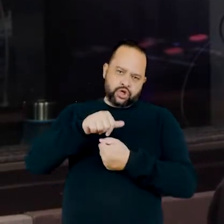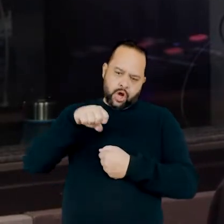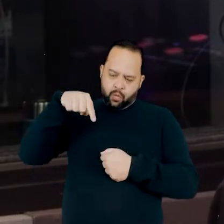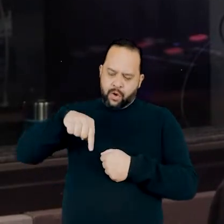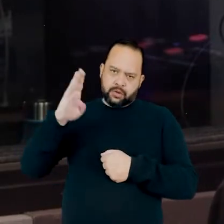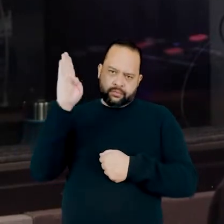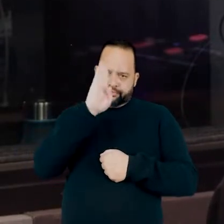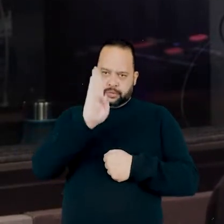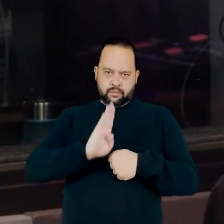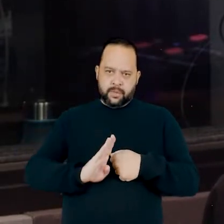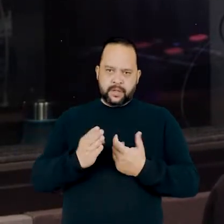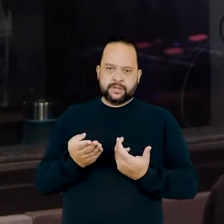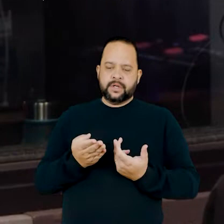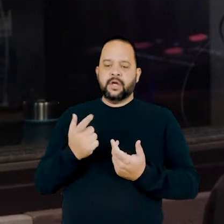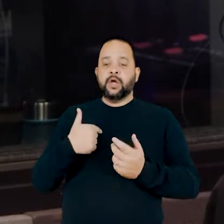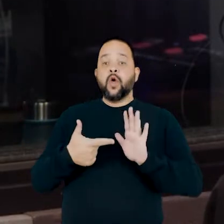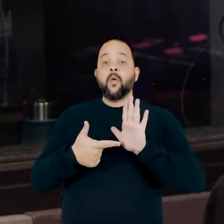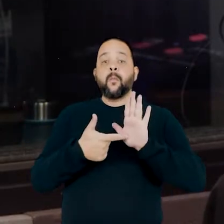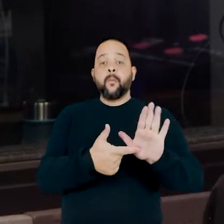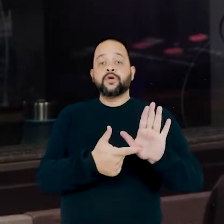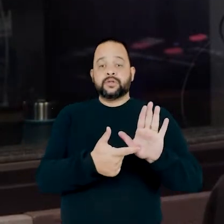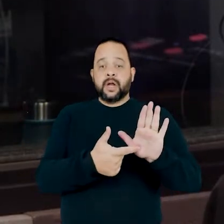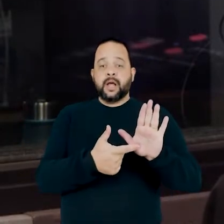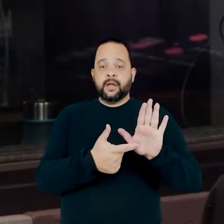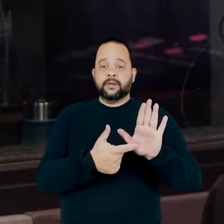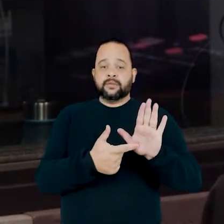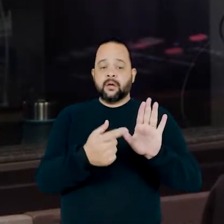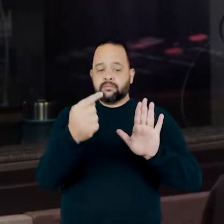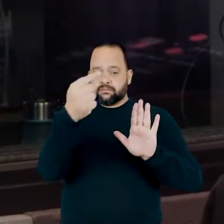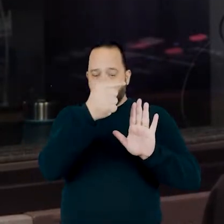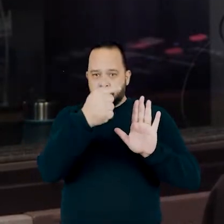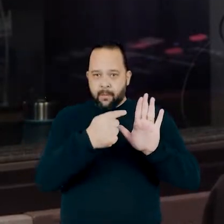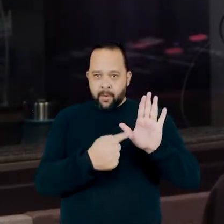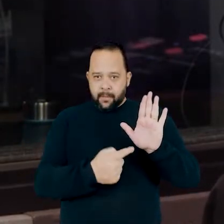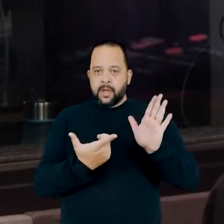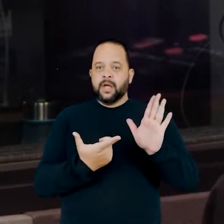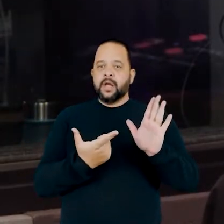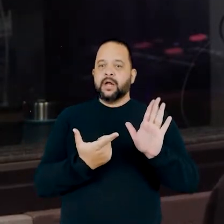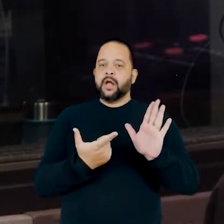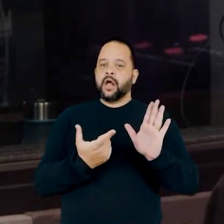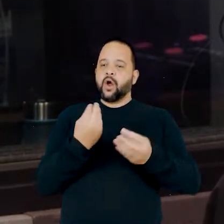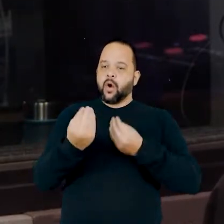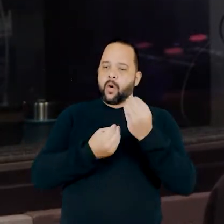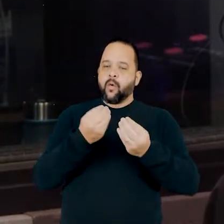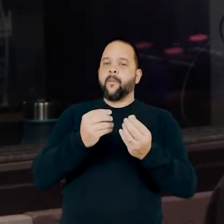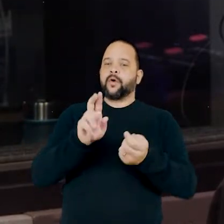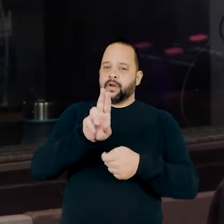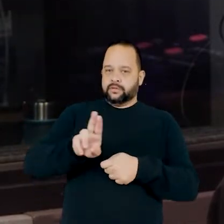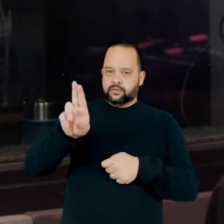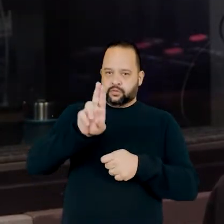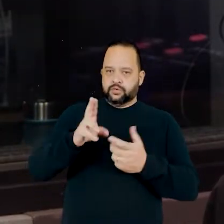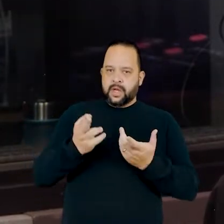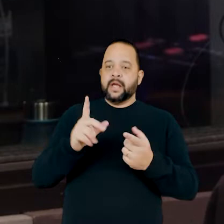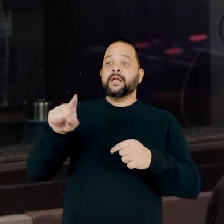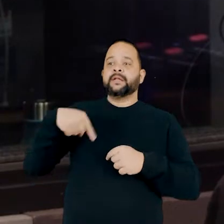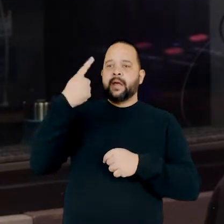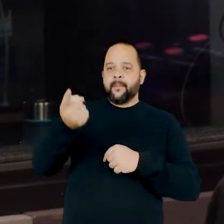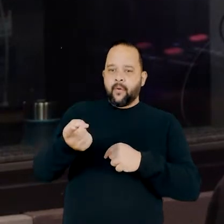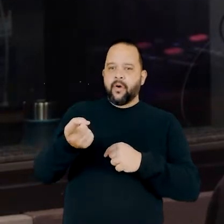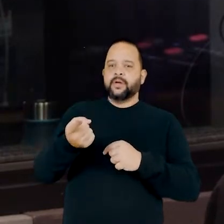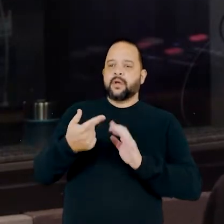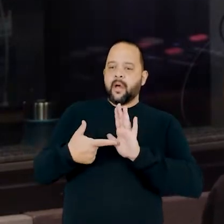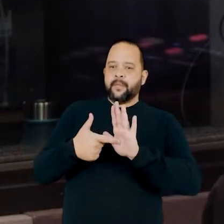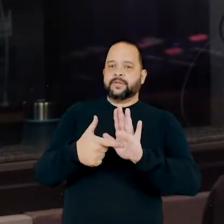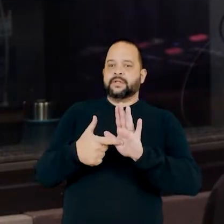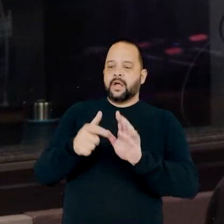nacional e apresentar a eles essas soluções corporativas. E depois disso, apresentar um parceiro para executar